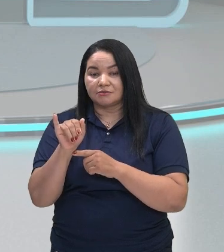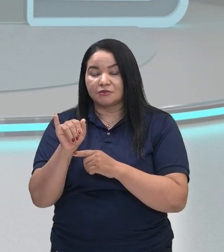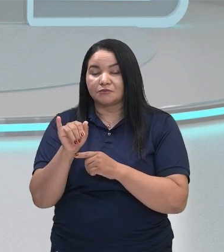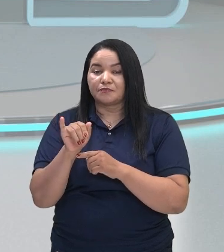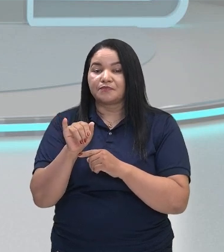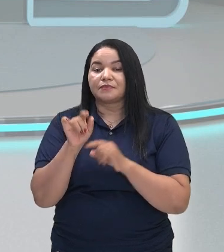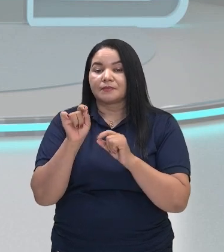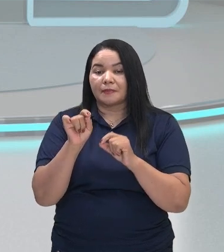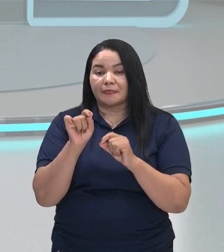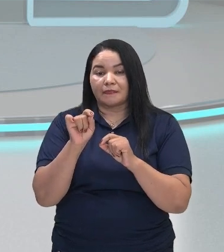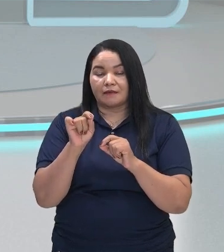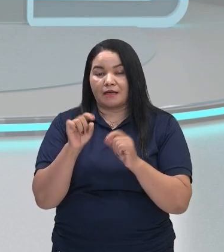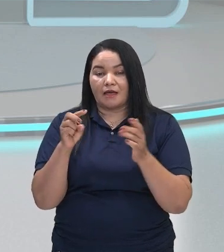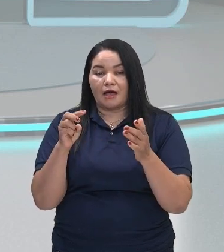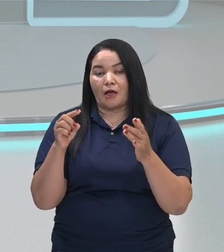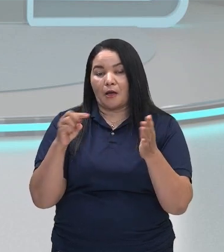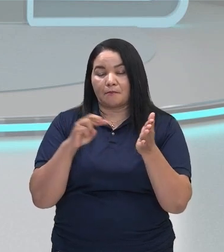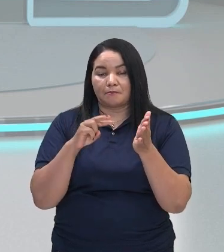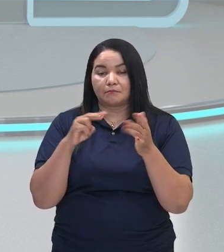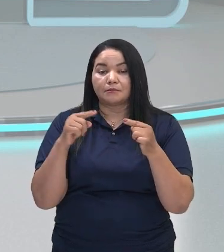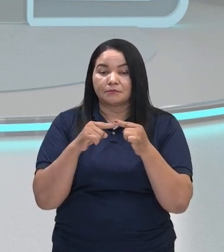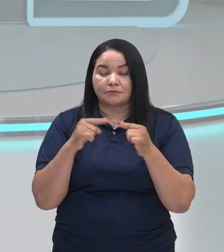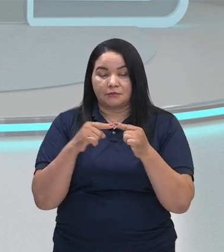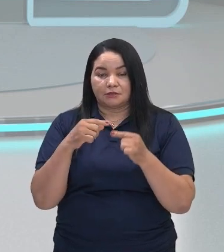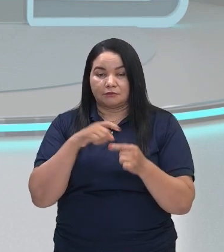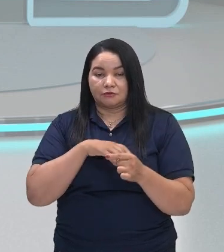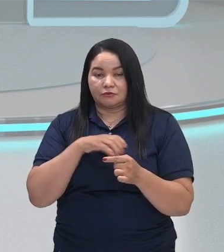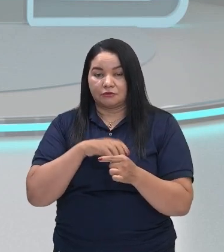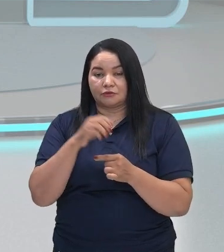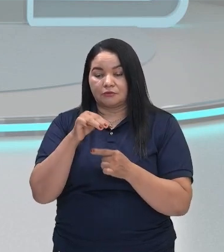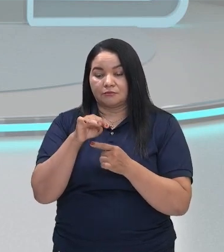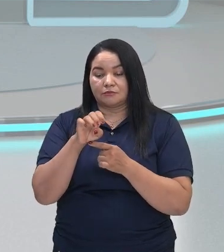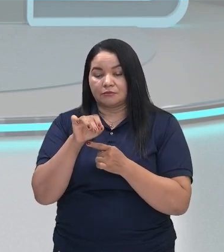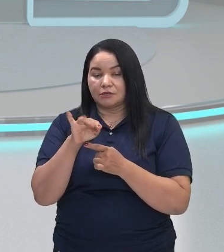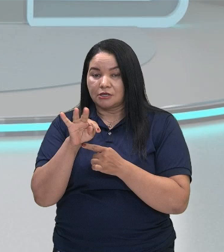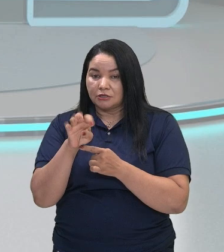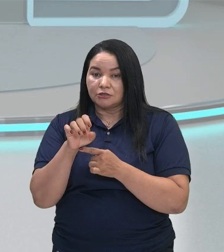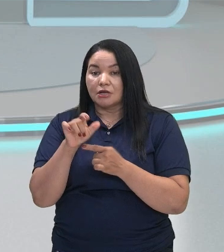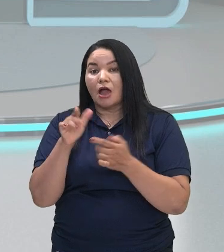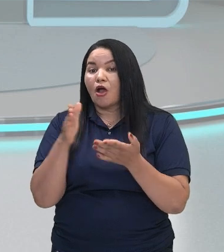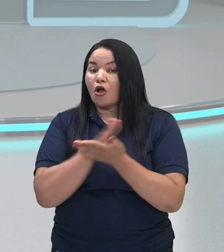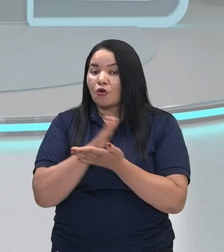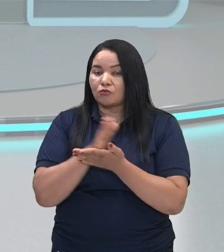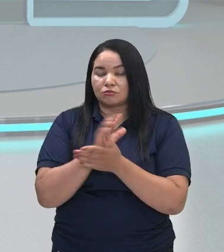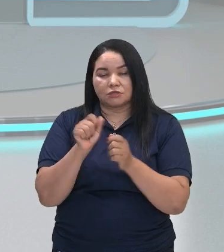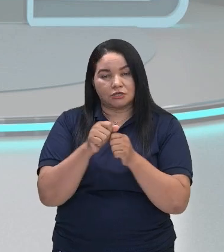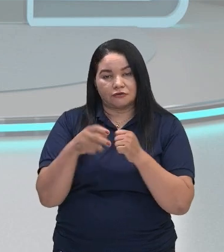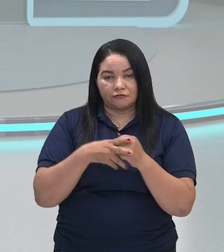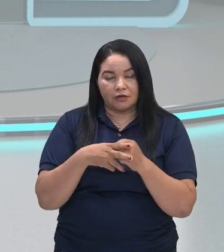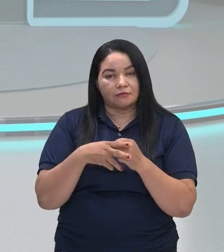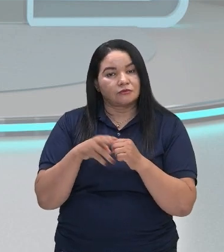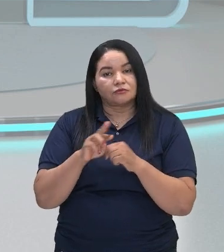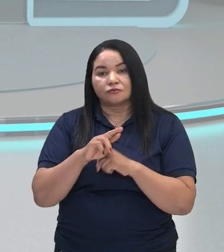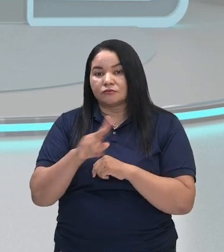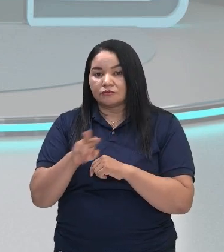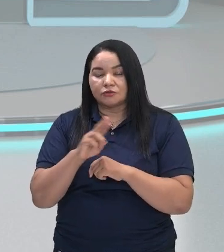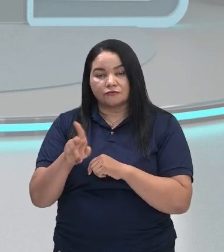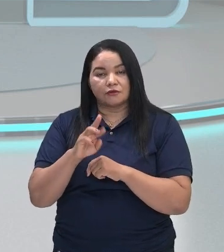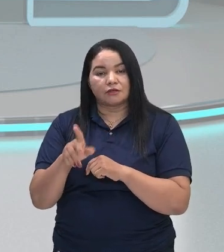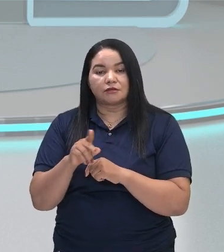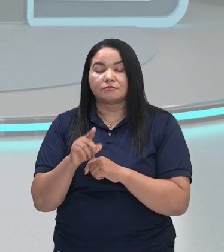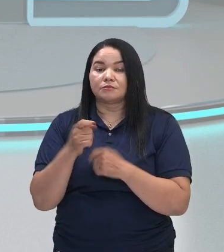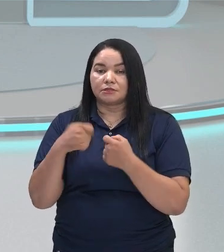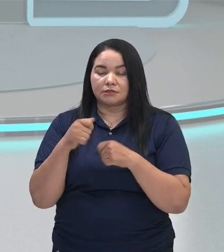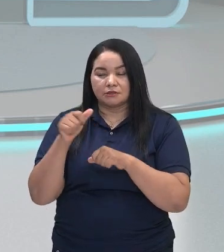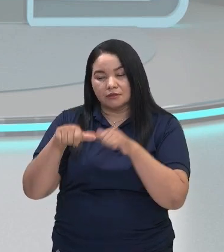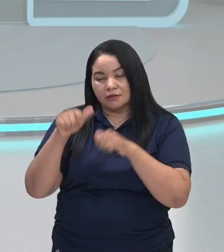língua portuguesa. Porque nem sempre eles são advérbios, há exceções, né, algumas situações que a gente precisa analisar dentro do contexto.